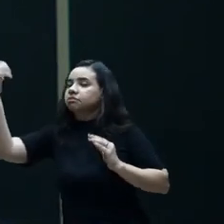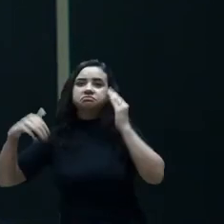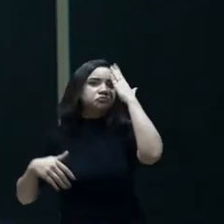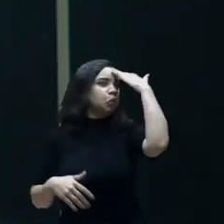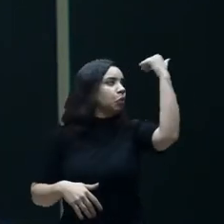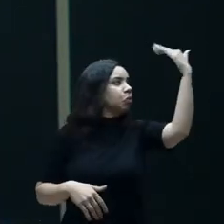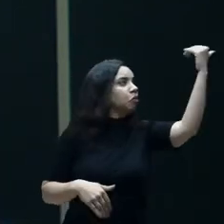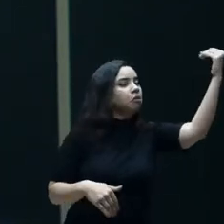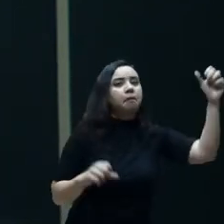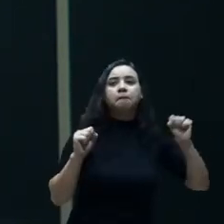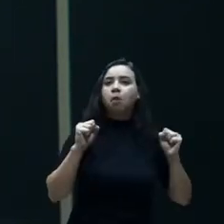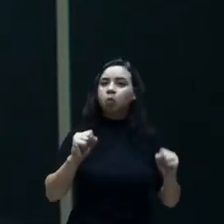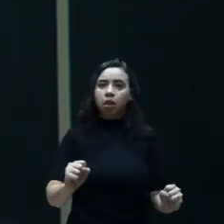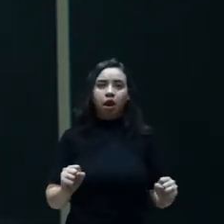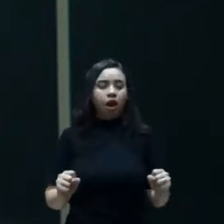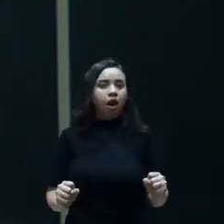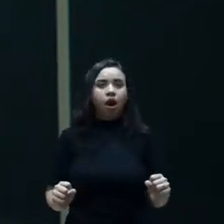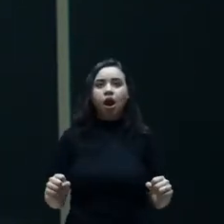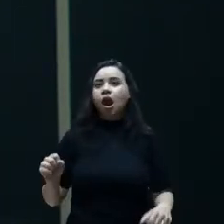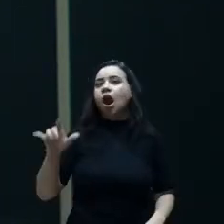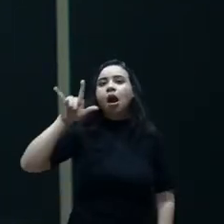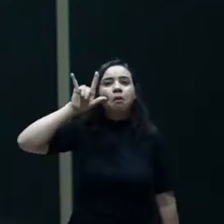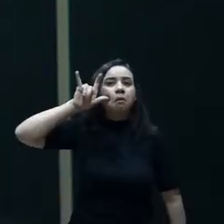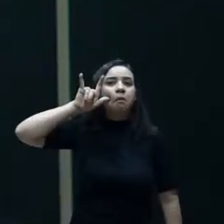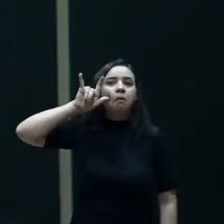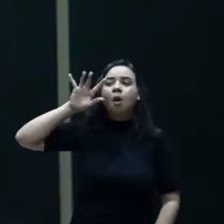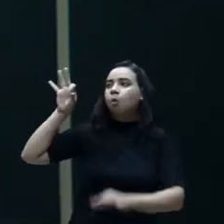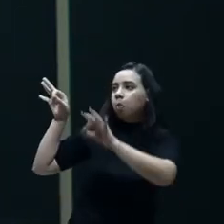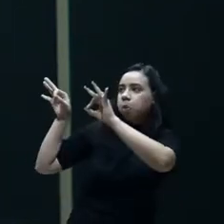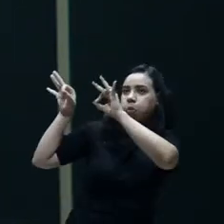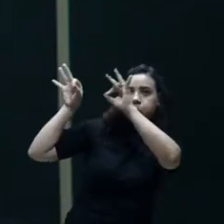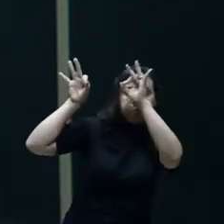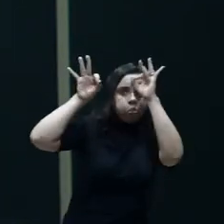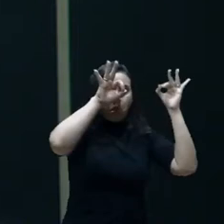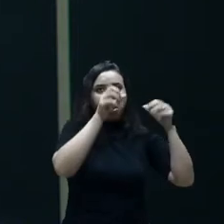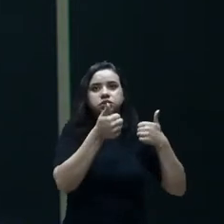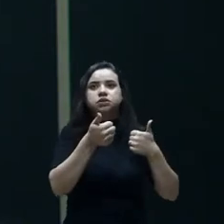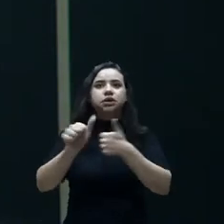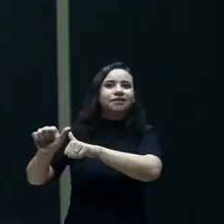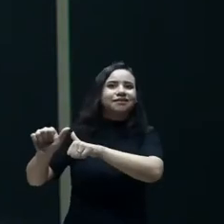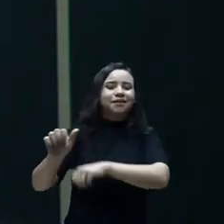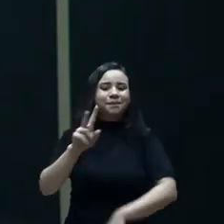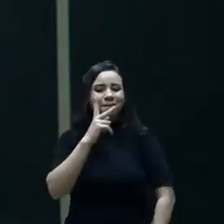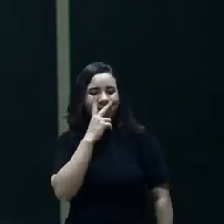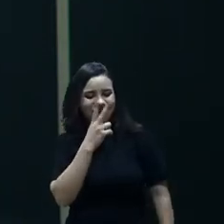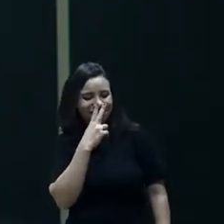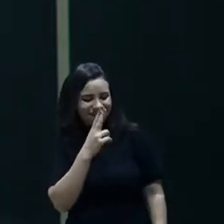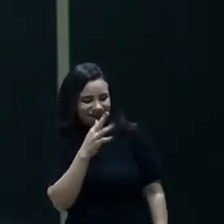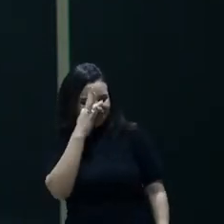de visualização, de glamour, isso geralmente sufoca a nossa fé.